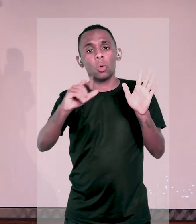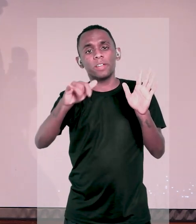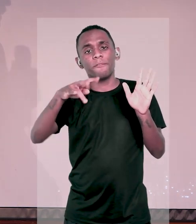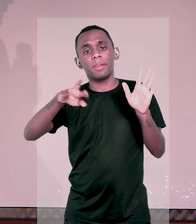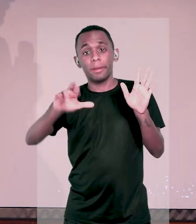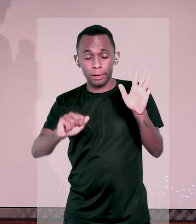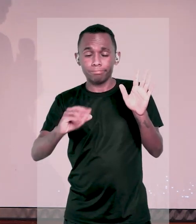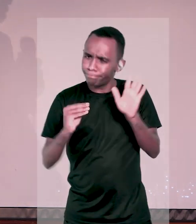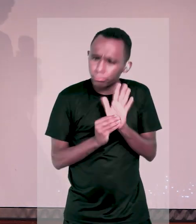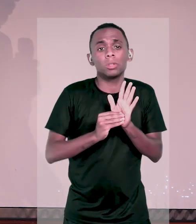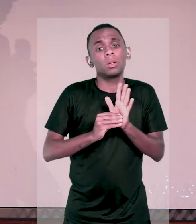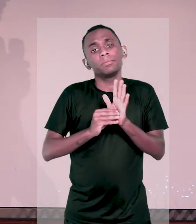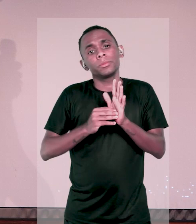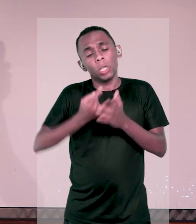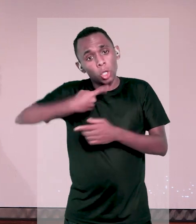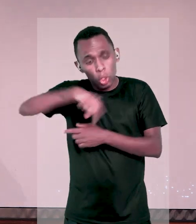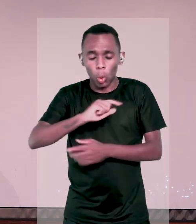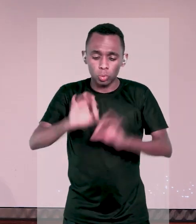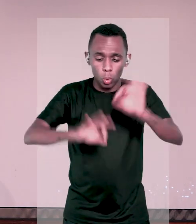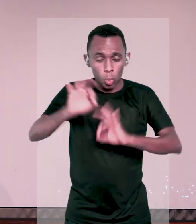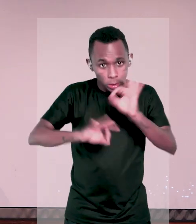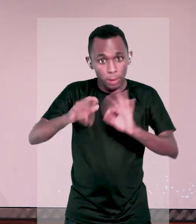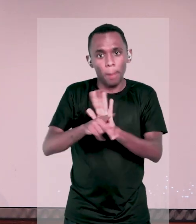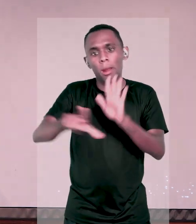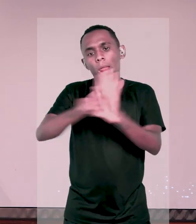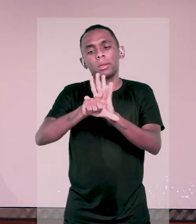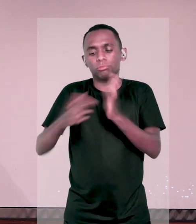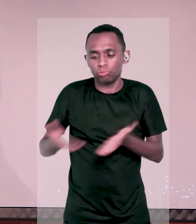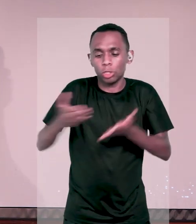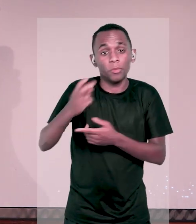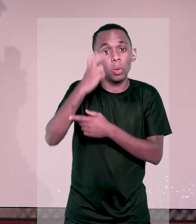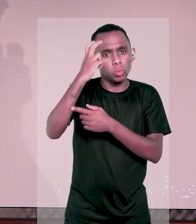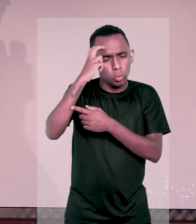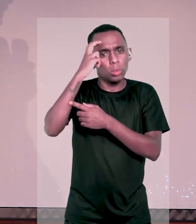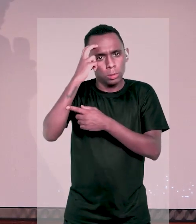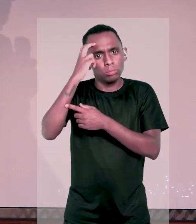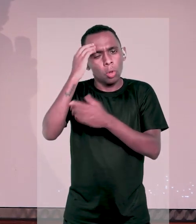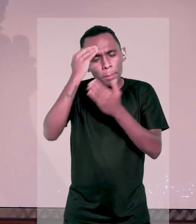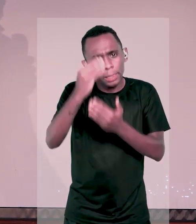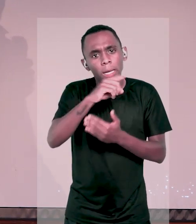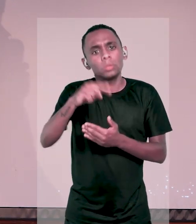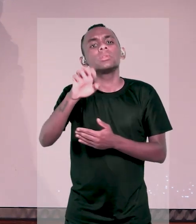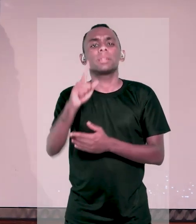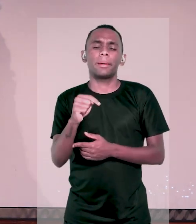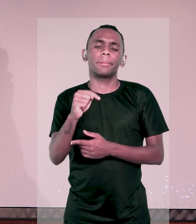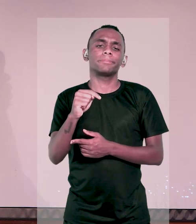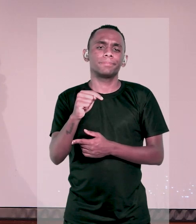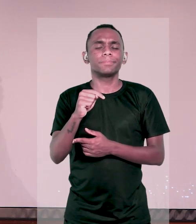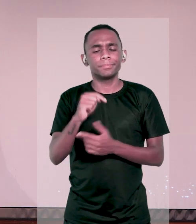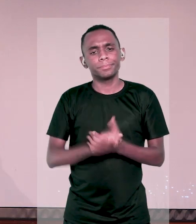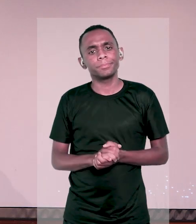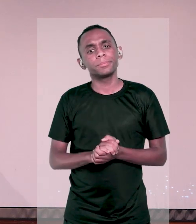Biblioteca Pública. E colocar o nome dele, que é Teatro. Esse Teatro se chama José Aparecido de Oliveira. E, de uma certa forma, todos